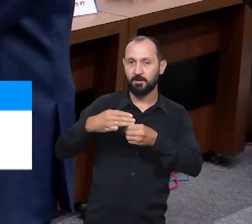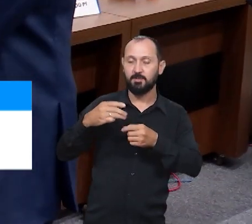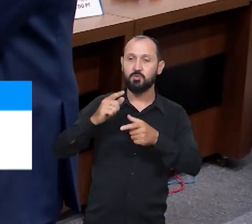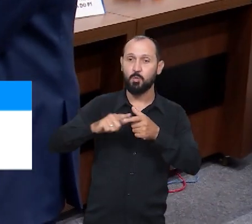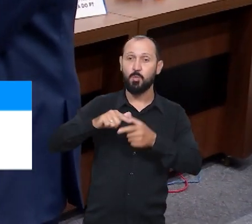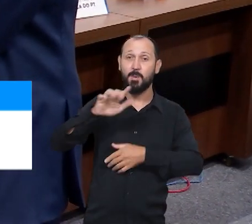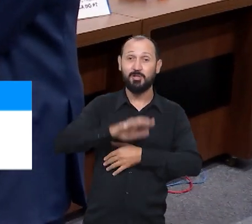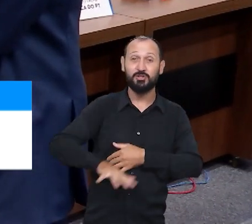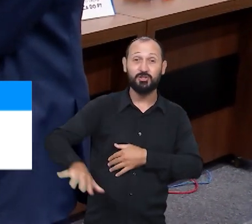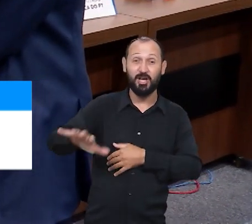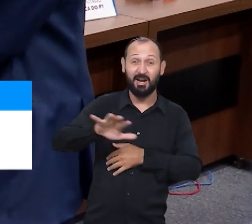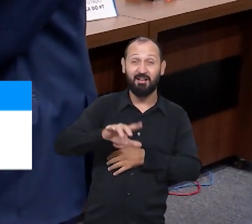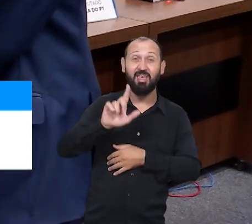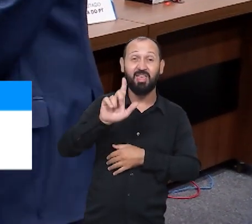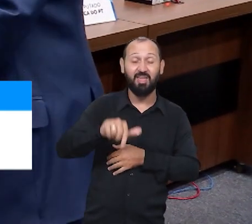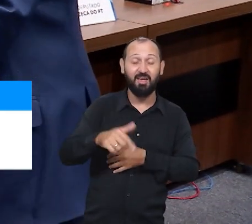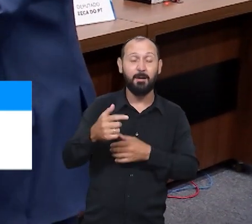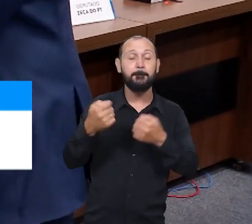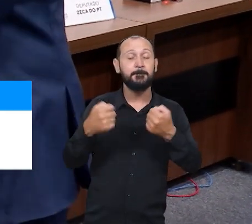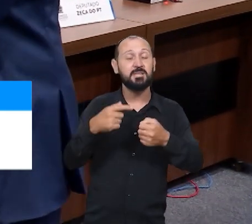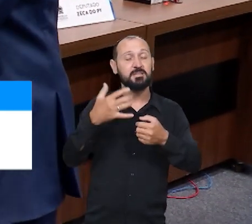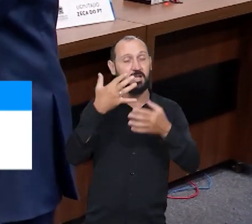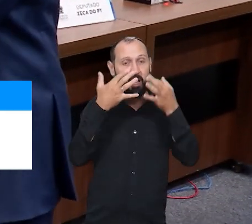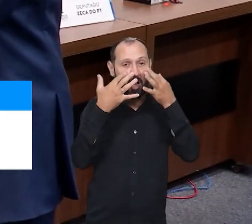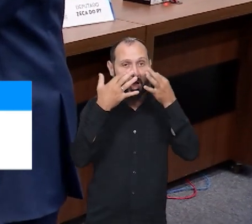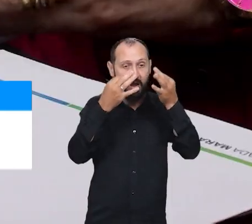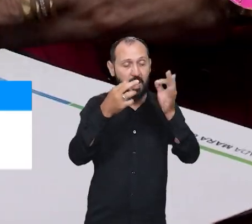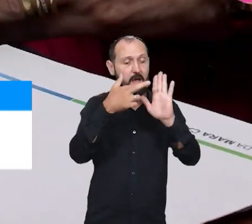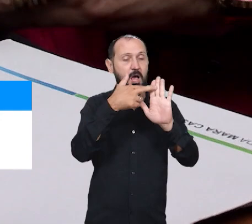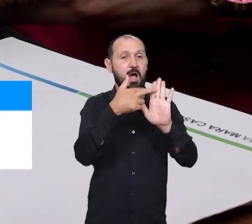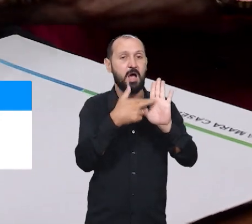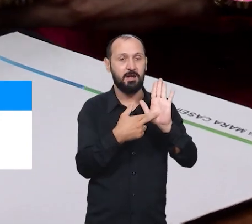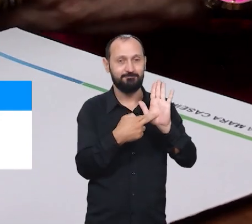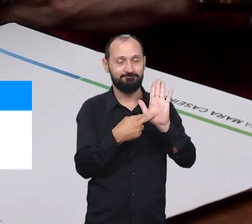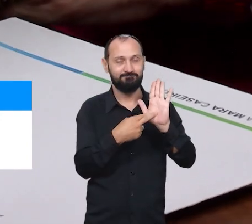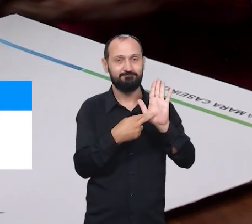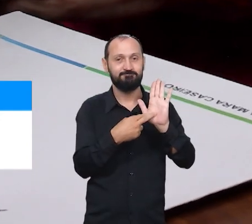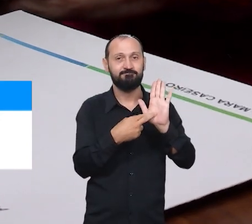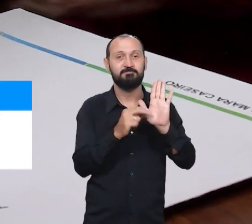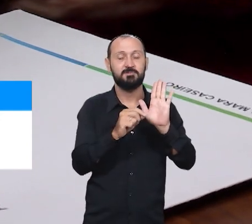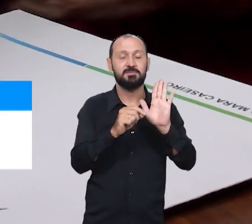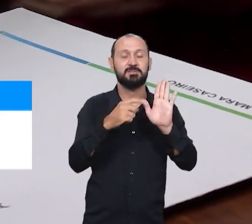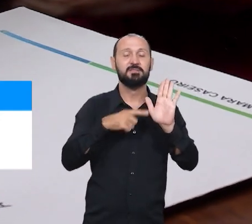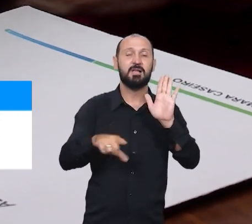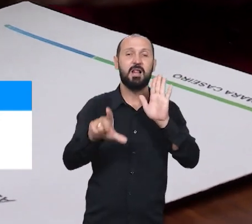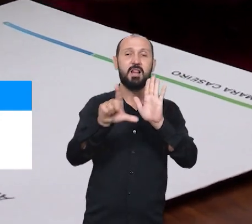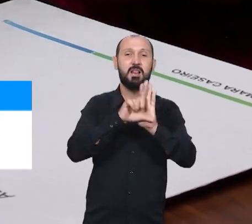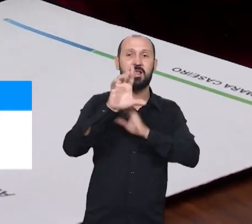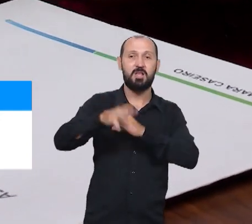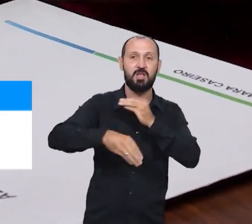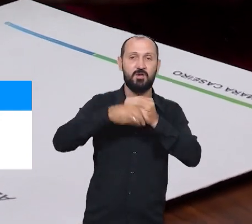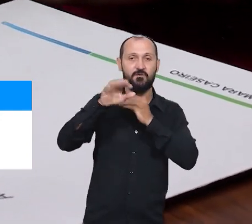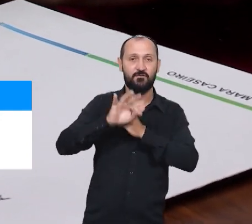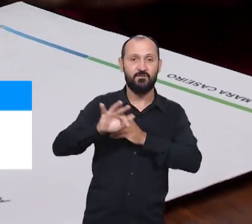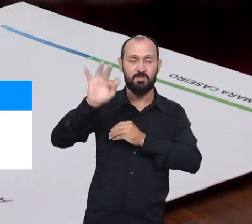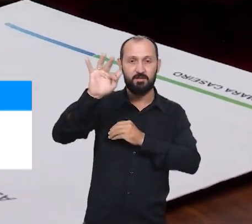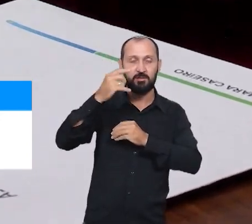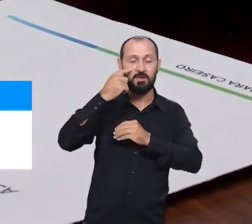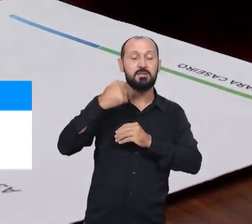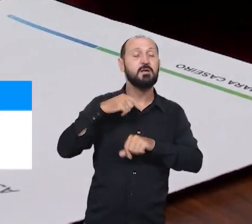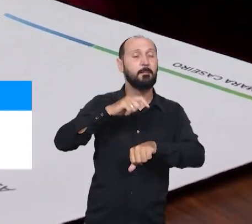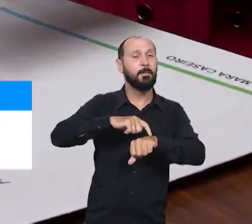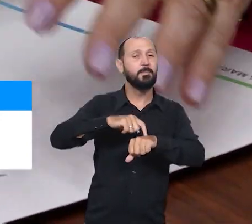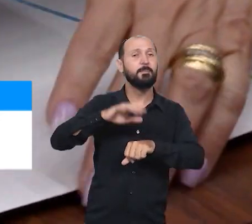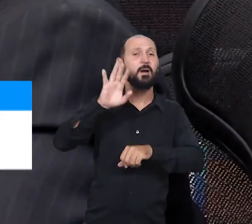Os municípios em estado de calamidade pública devem observar as regras estabelecidas na Lei